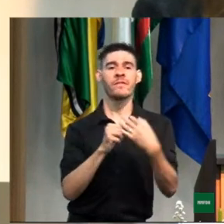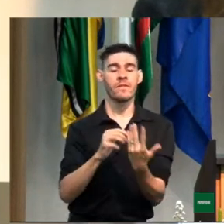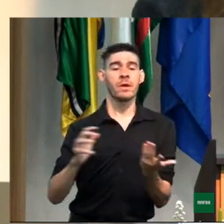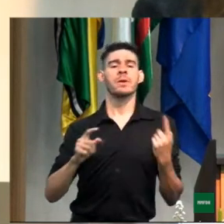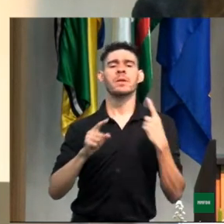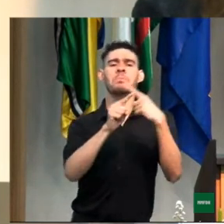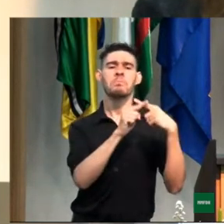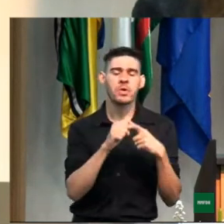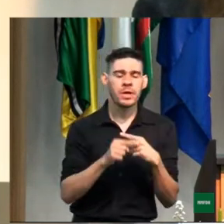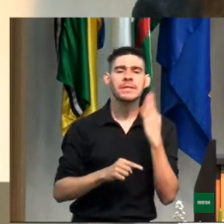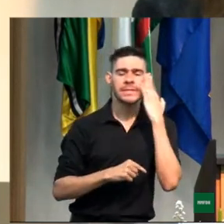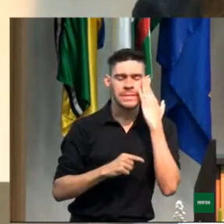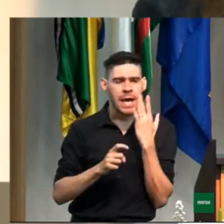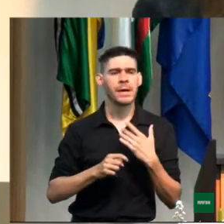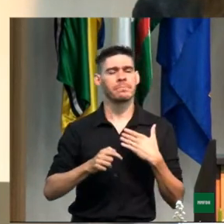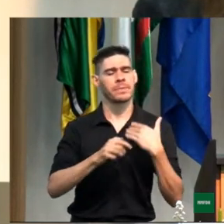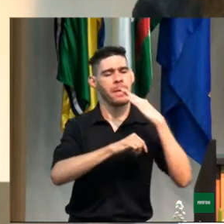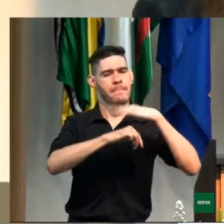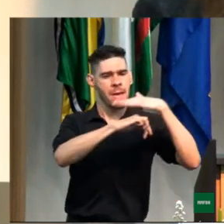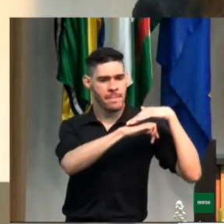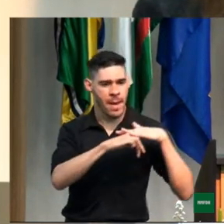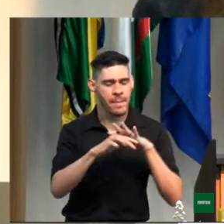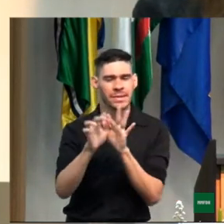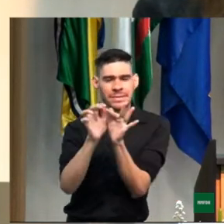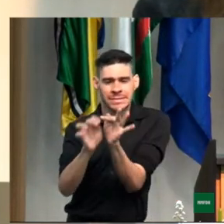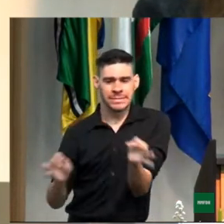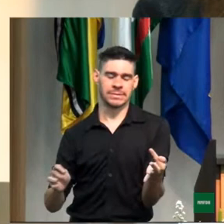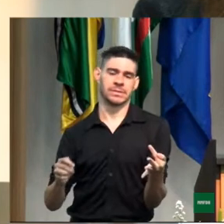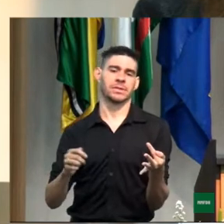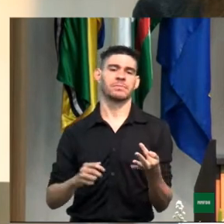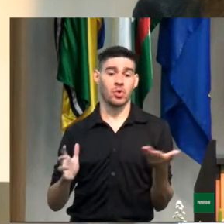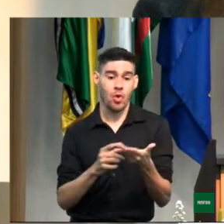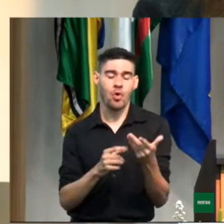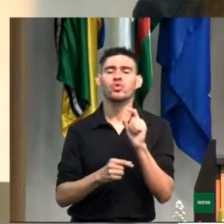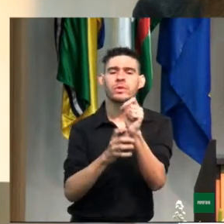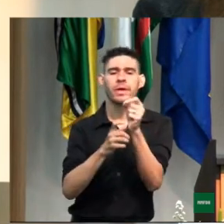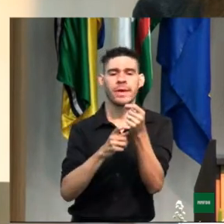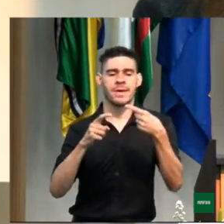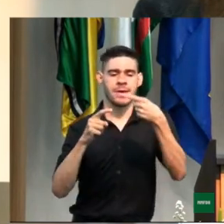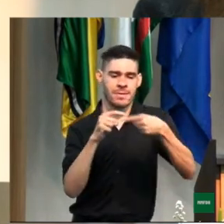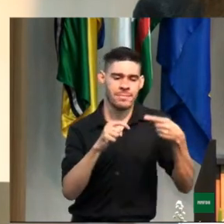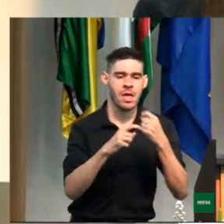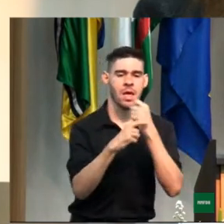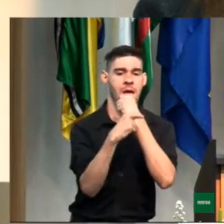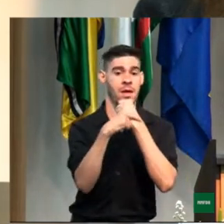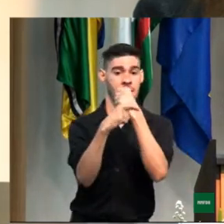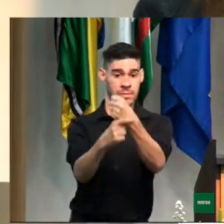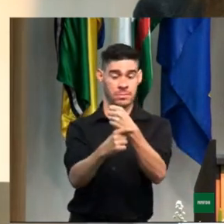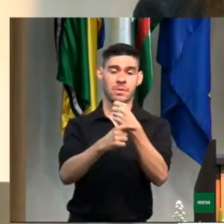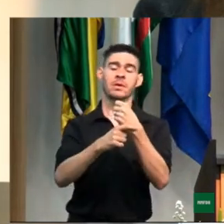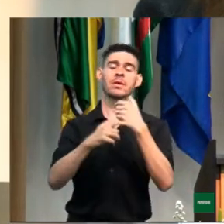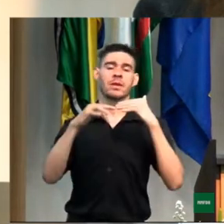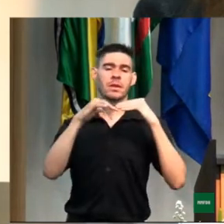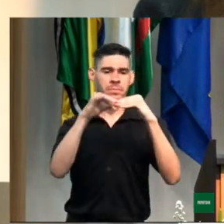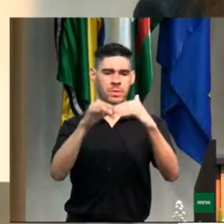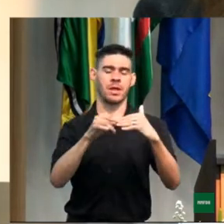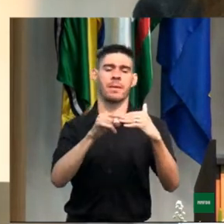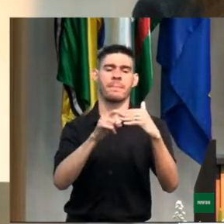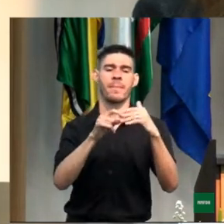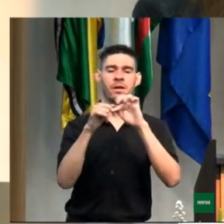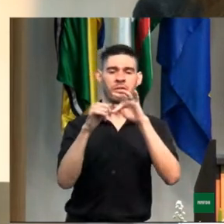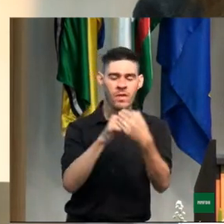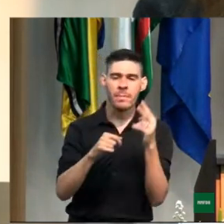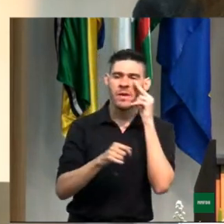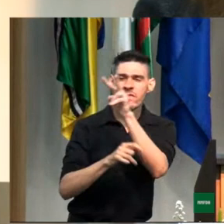mais, no simples, né, que hoje o que a gente está tratando aqui de equilíbrio, trabalho, família, do olhar da empresa, não só para aumentar a